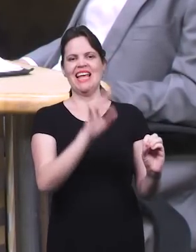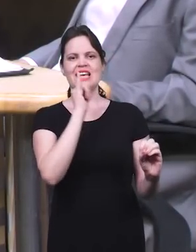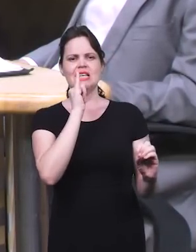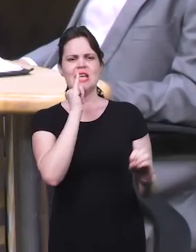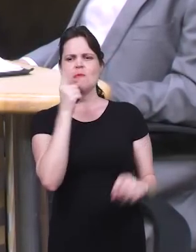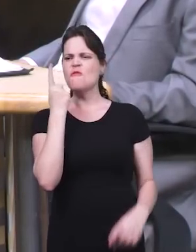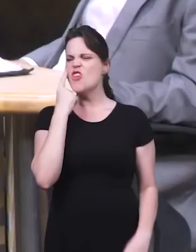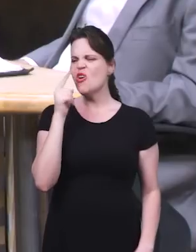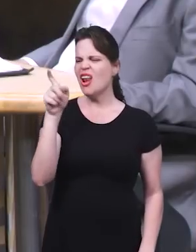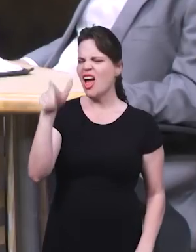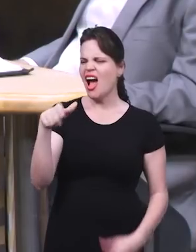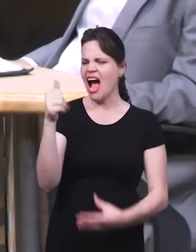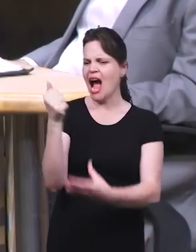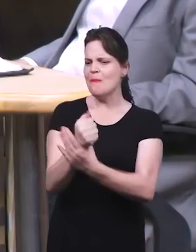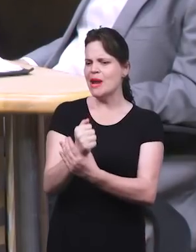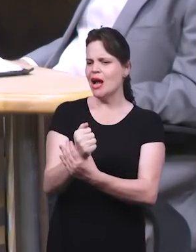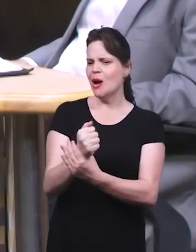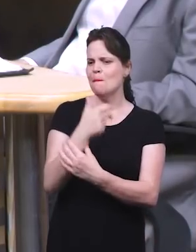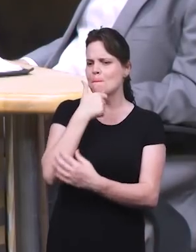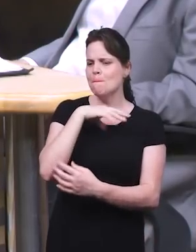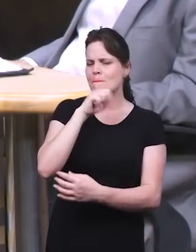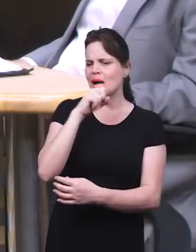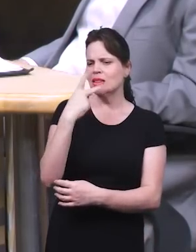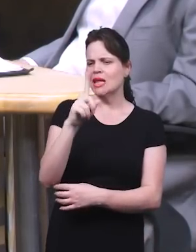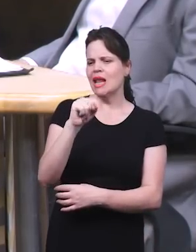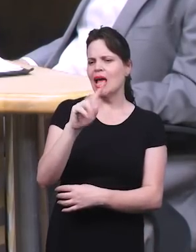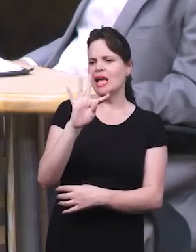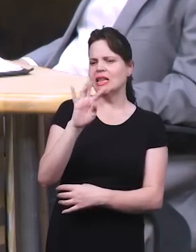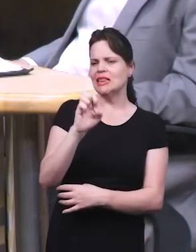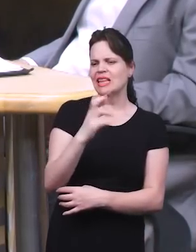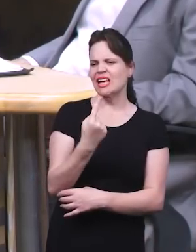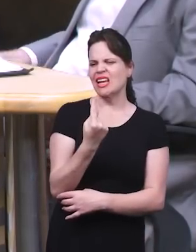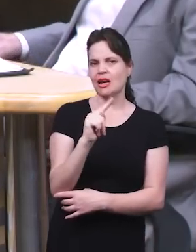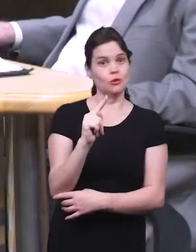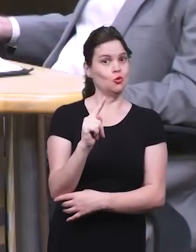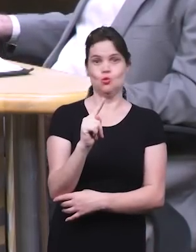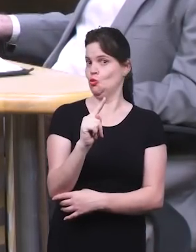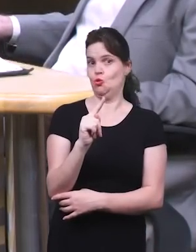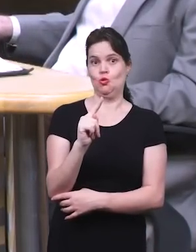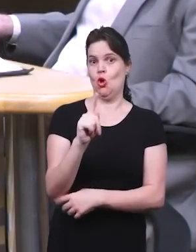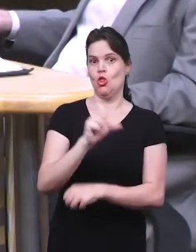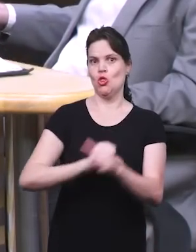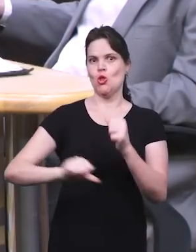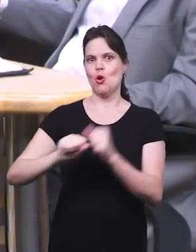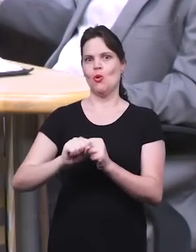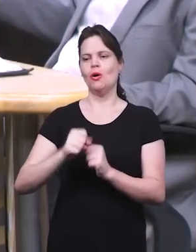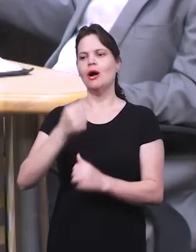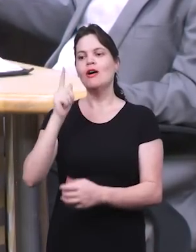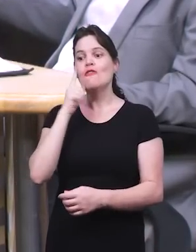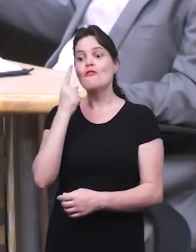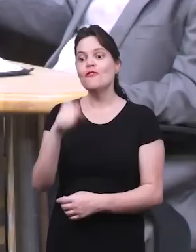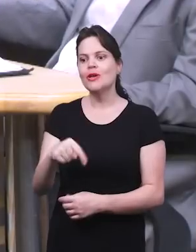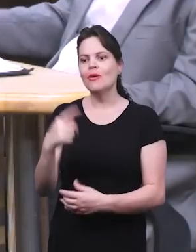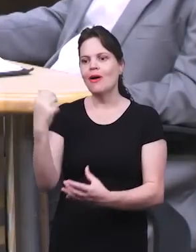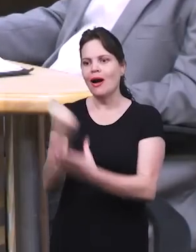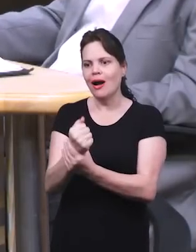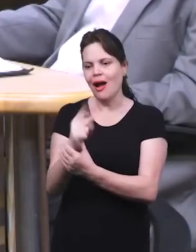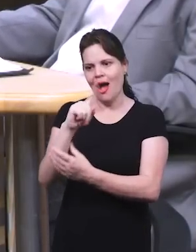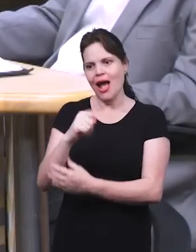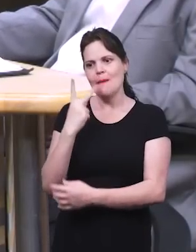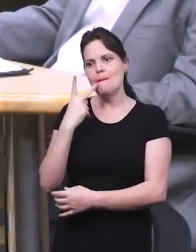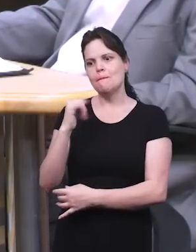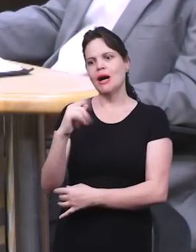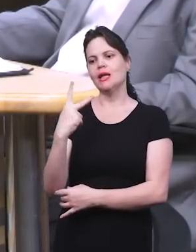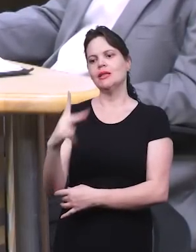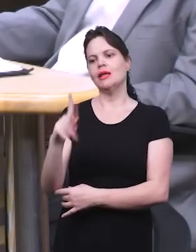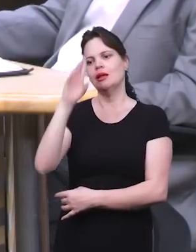dele. Ele deixa para trás todas essas coisas para viver o projeto de Deus. E em cima do que você está falando,